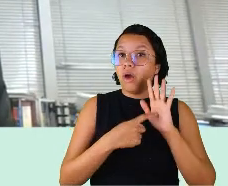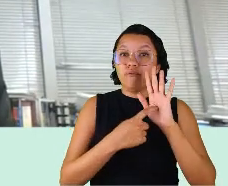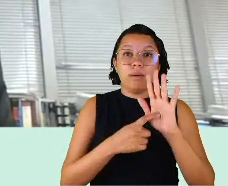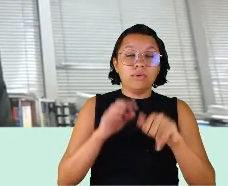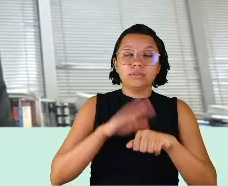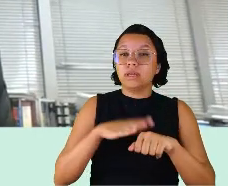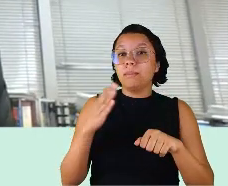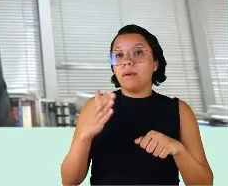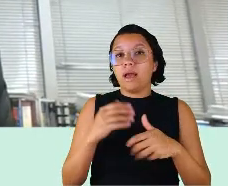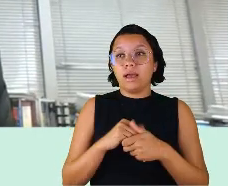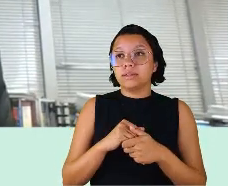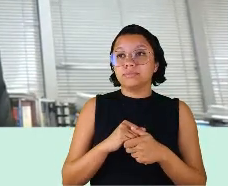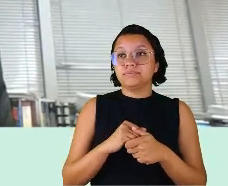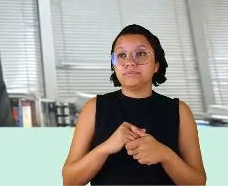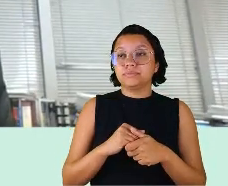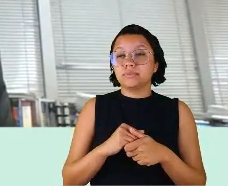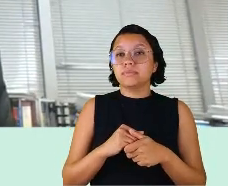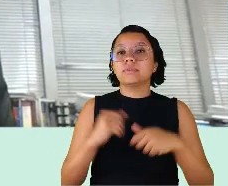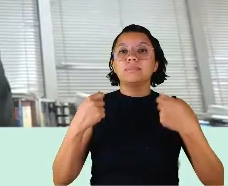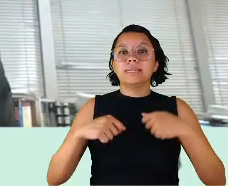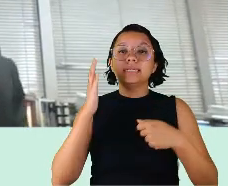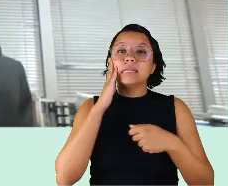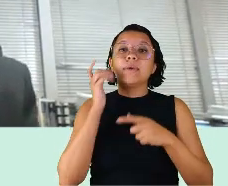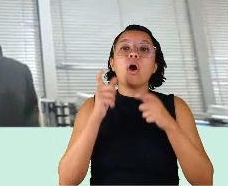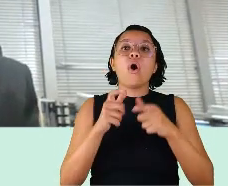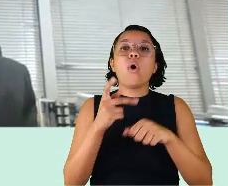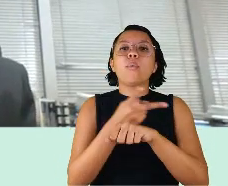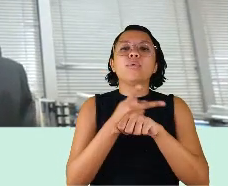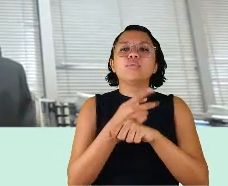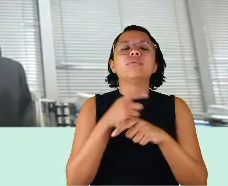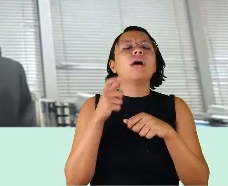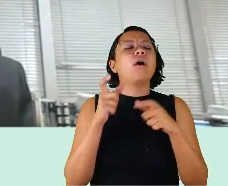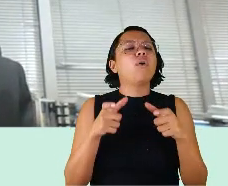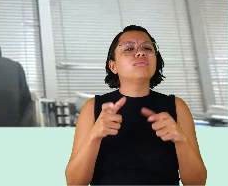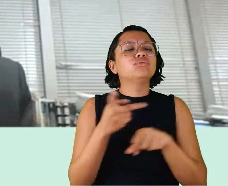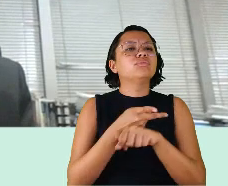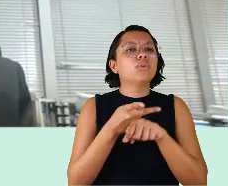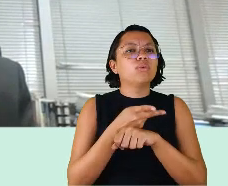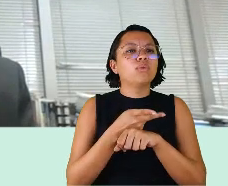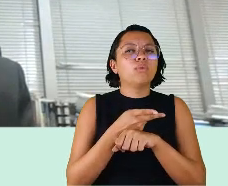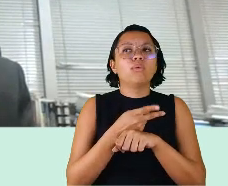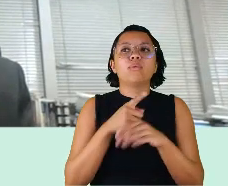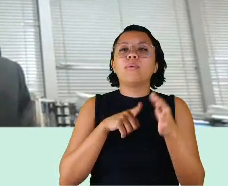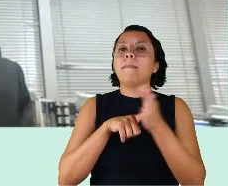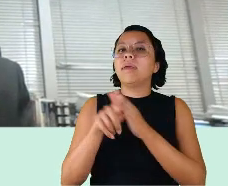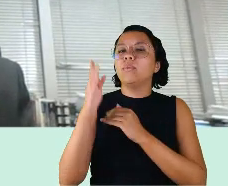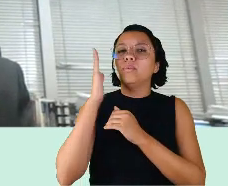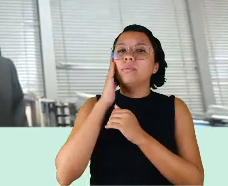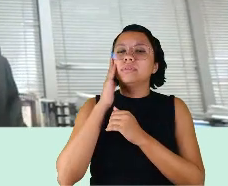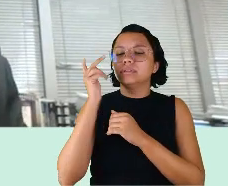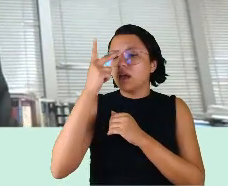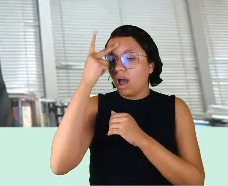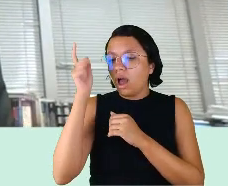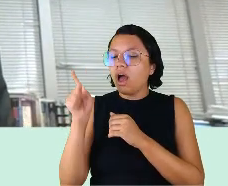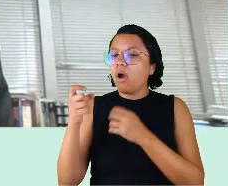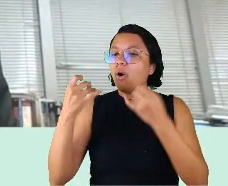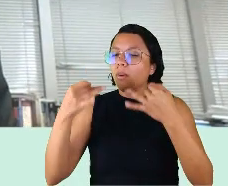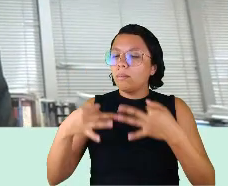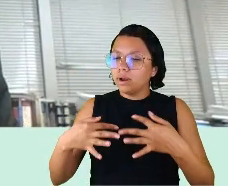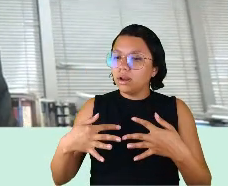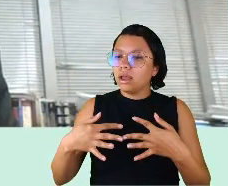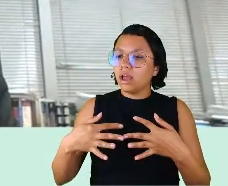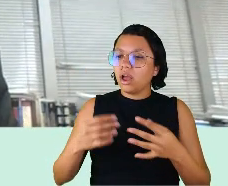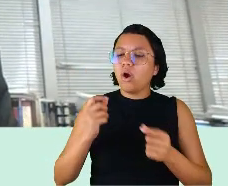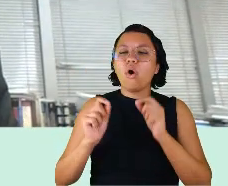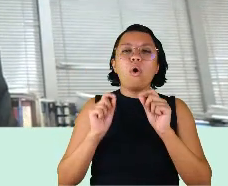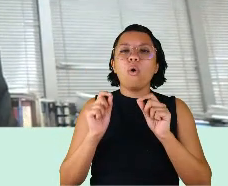lá. A gente tem que saber onde procurar isso. Onde é que eu procuro isso? Pergunta para alguém que saiba te explicar onde é que no